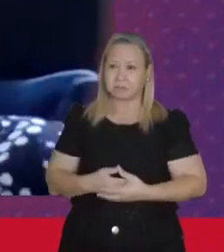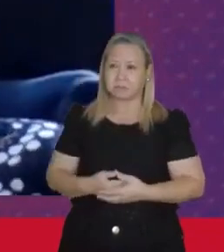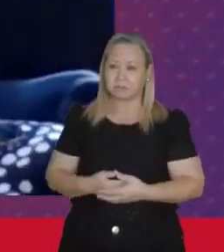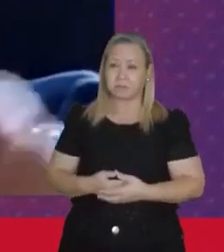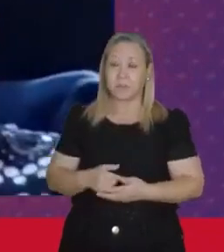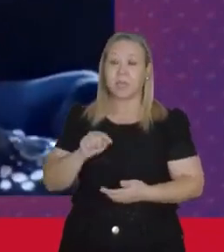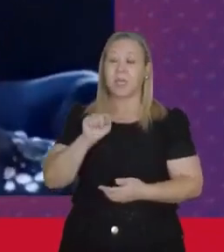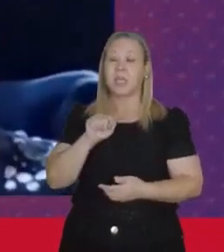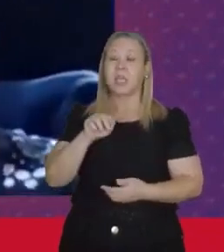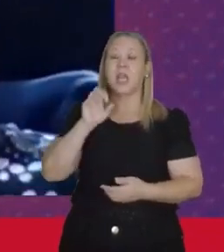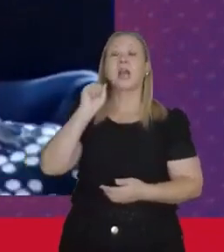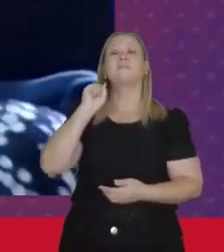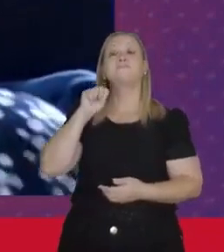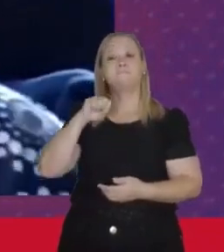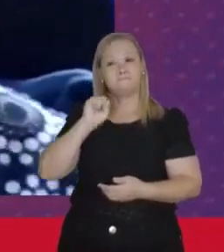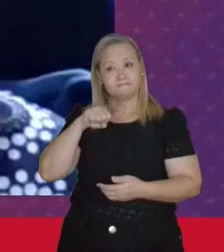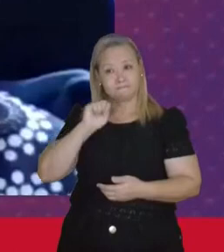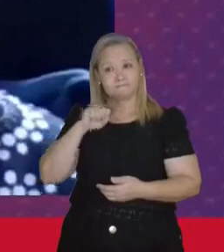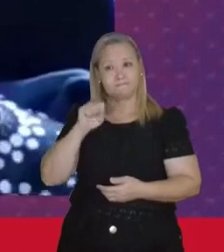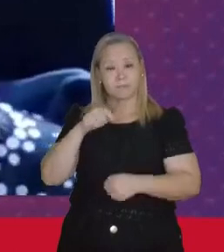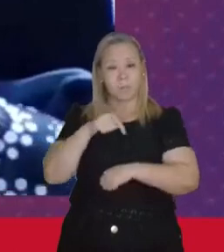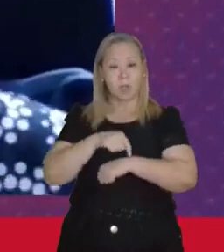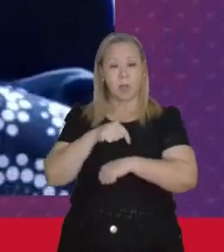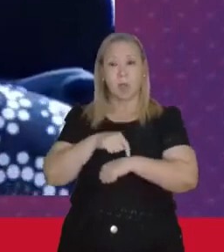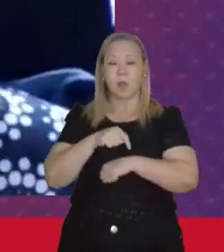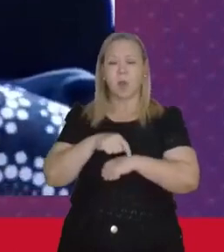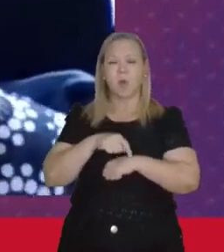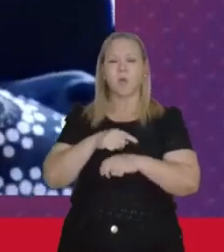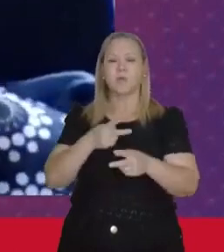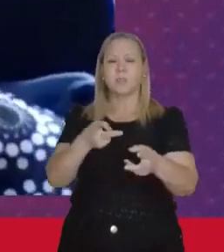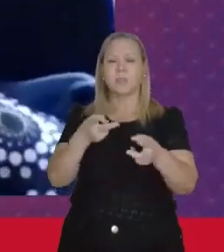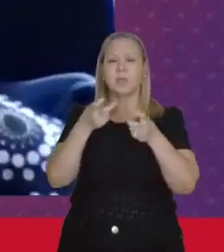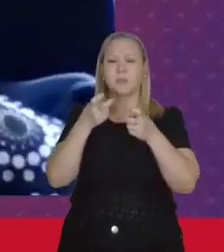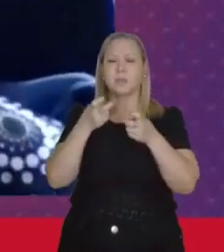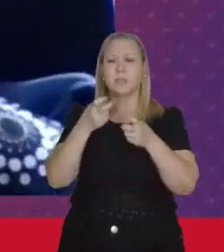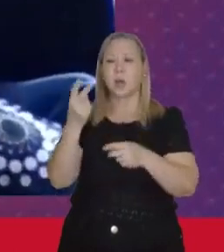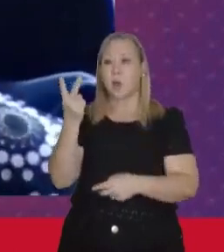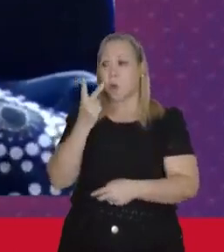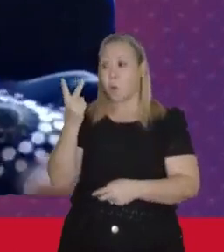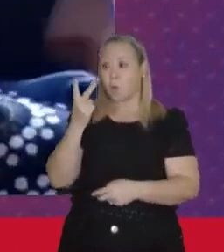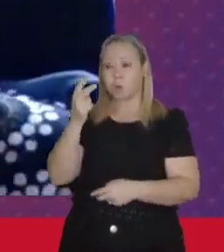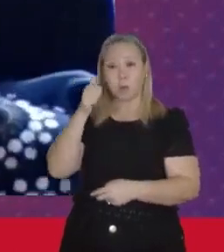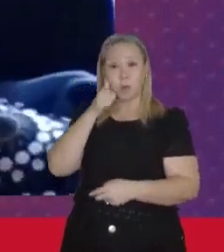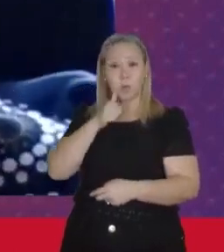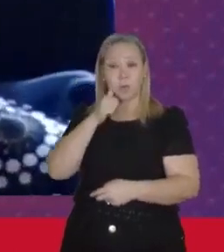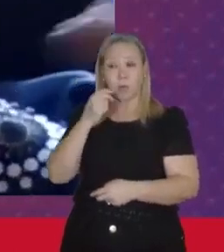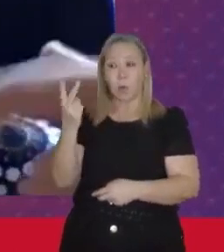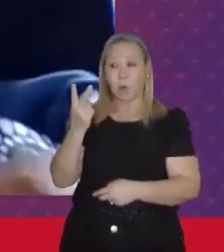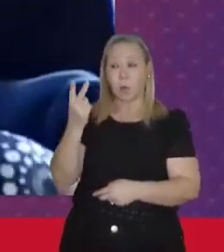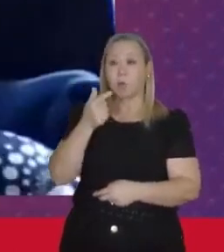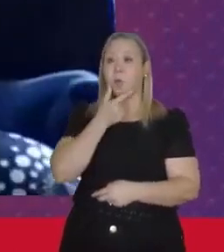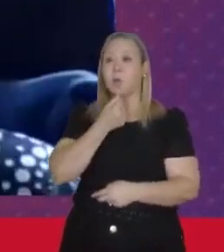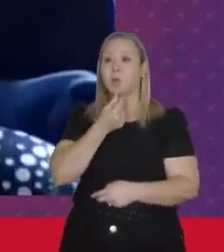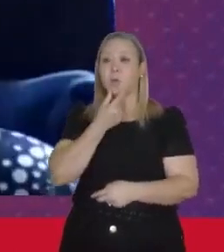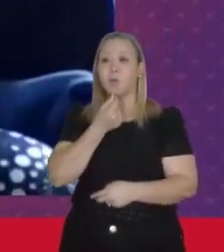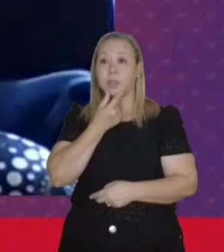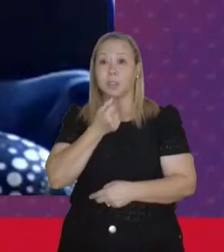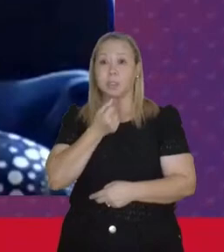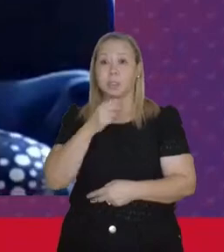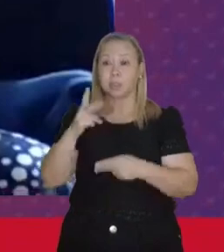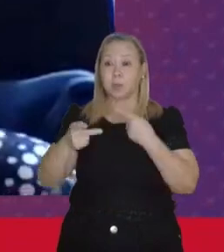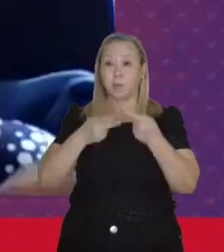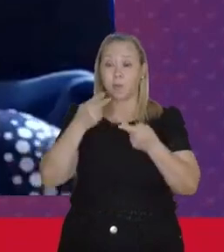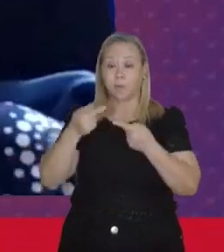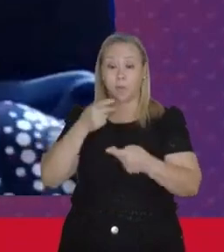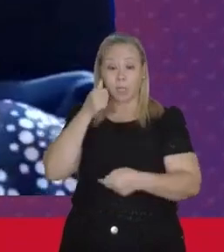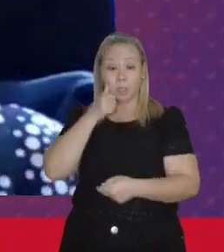E aí, sim, quando você olha duas garotas ou dois garotos, mas nós estamos falando de